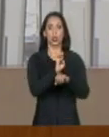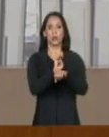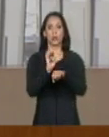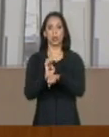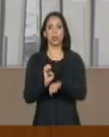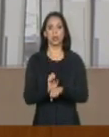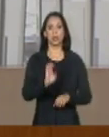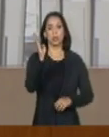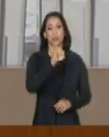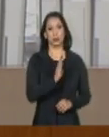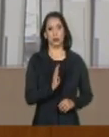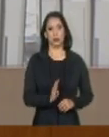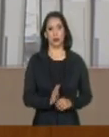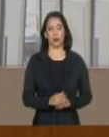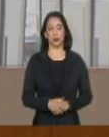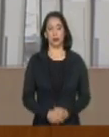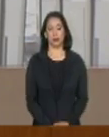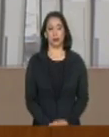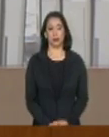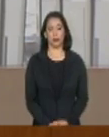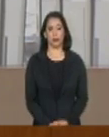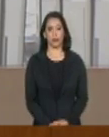federação.